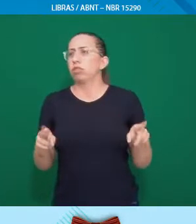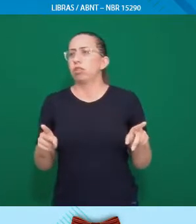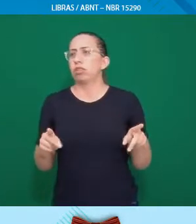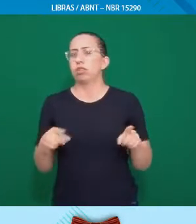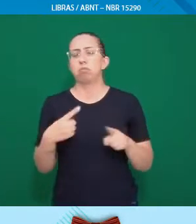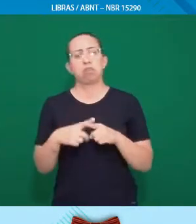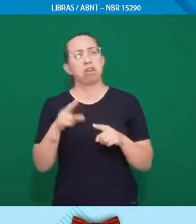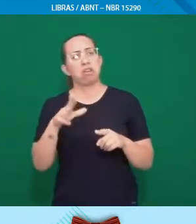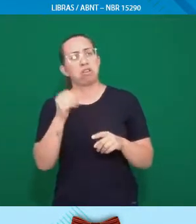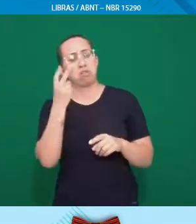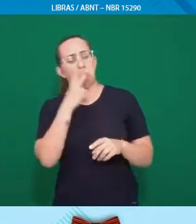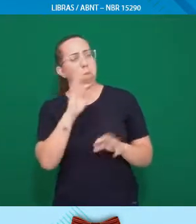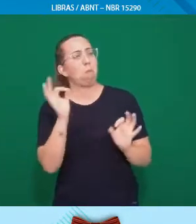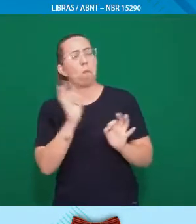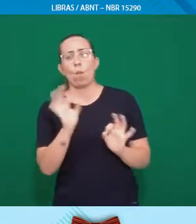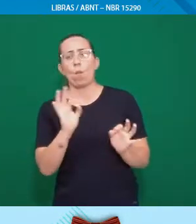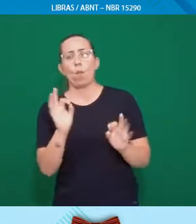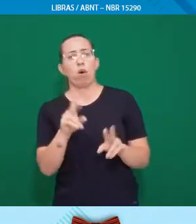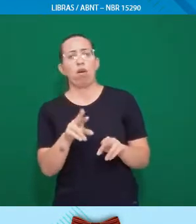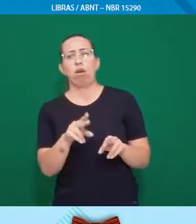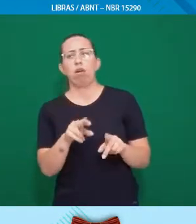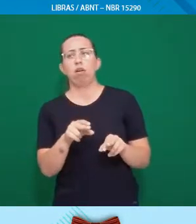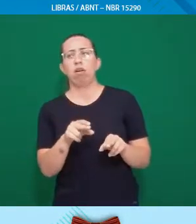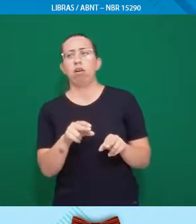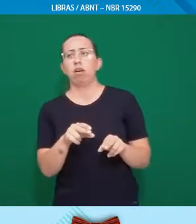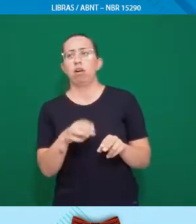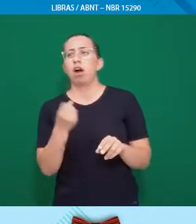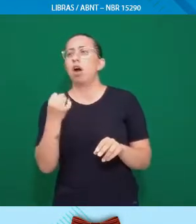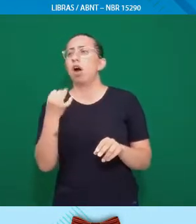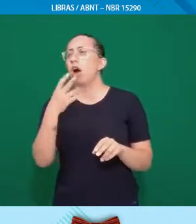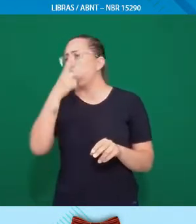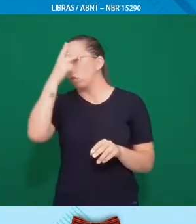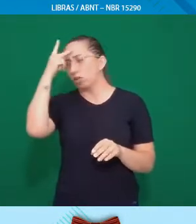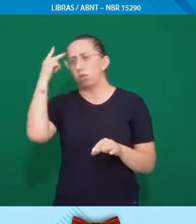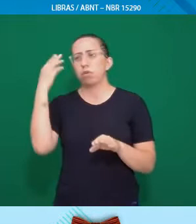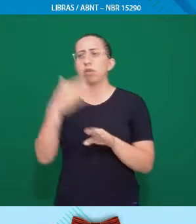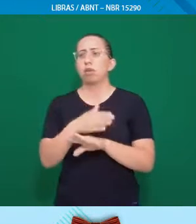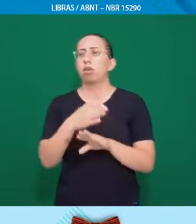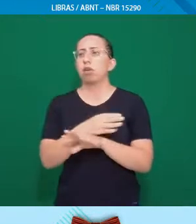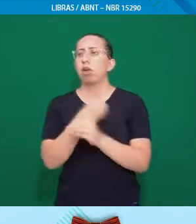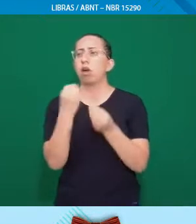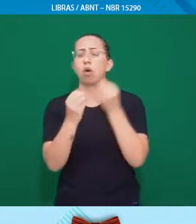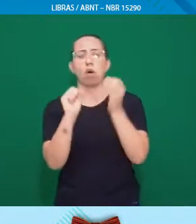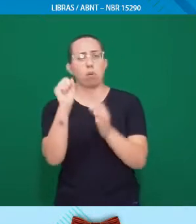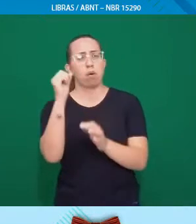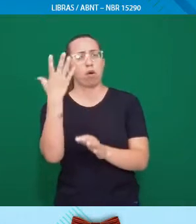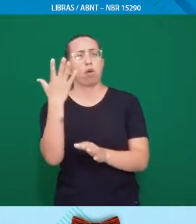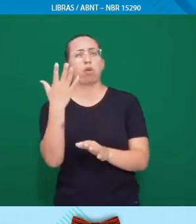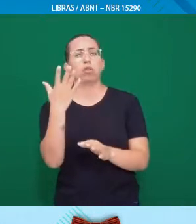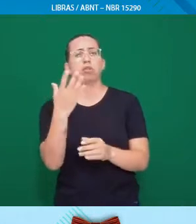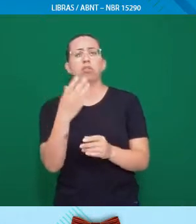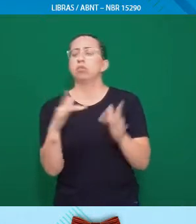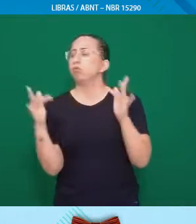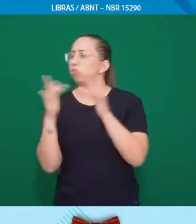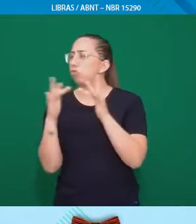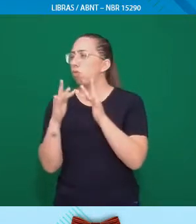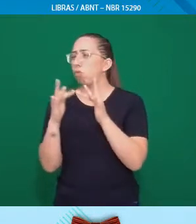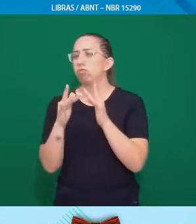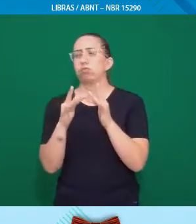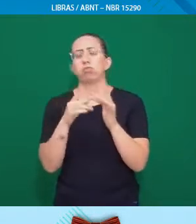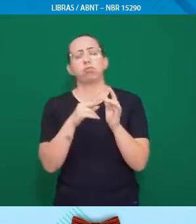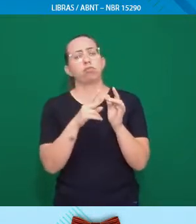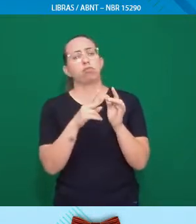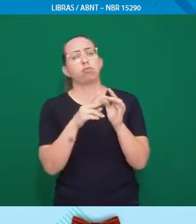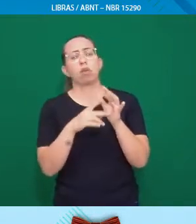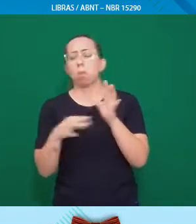porque segundo ele nunca tinha visto algo parecido né o volume de pessoas que estavam lá a forma que era servido esse contato